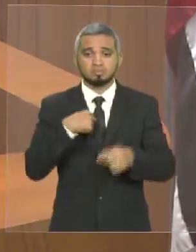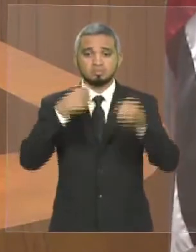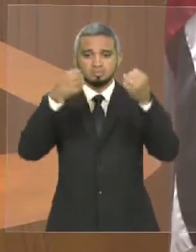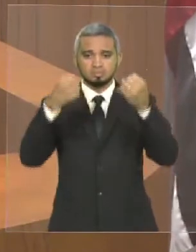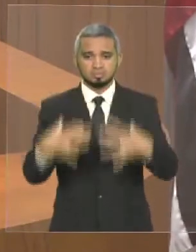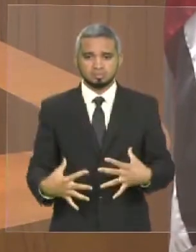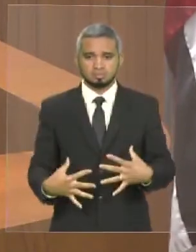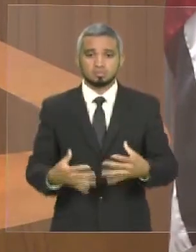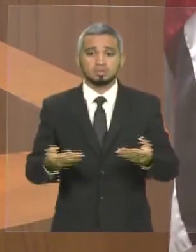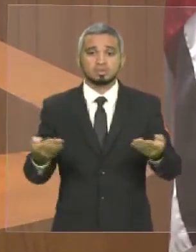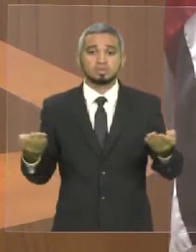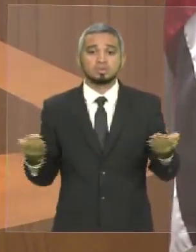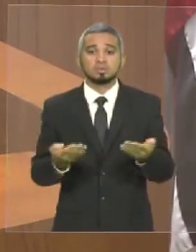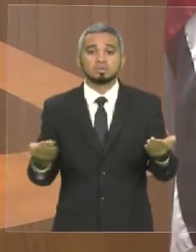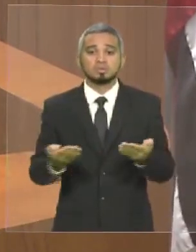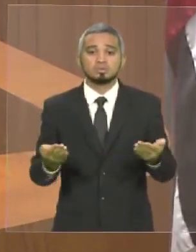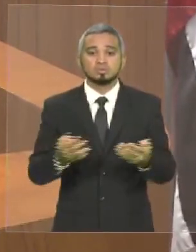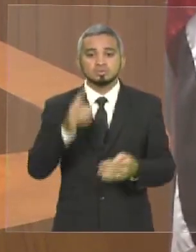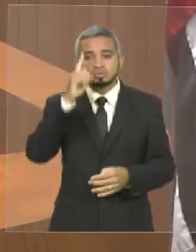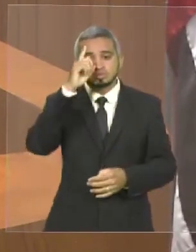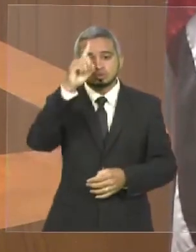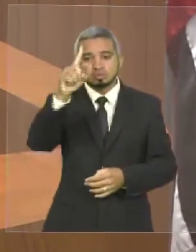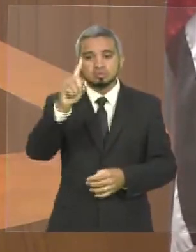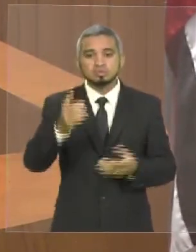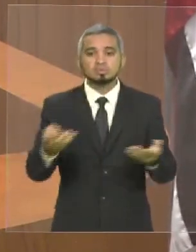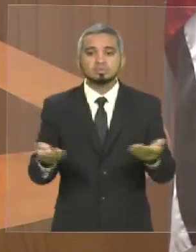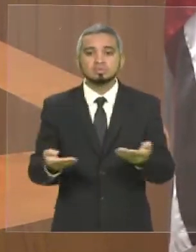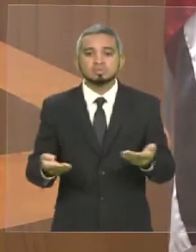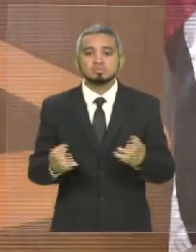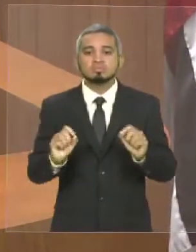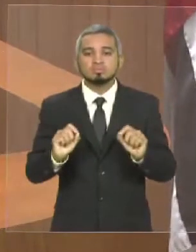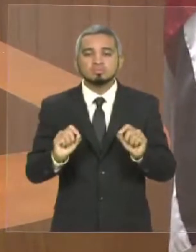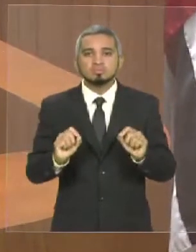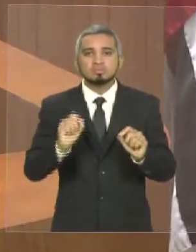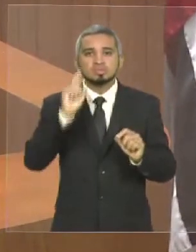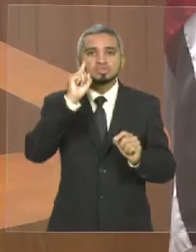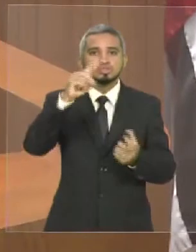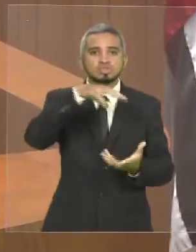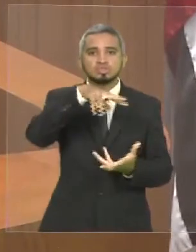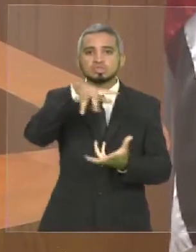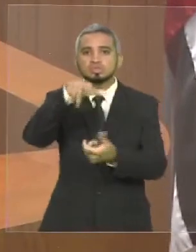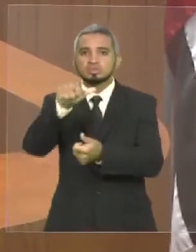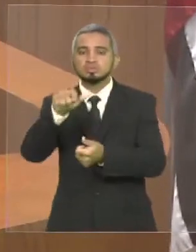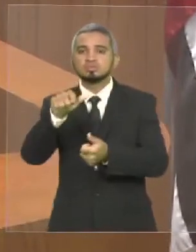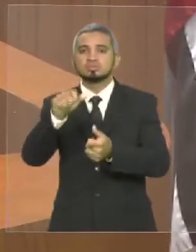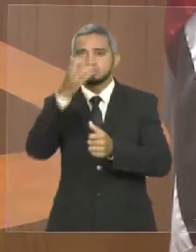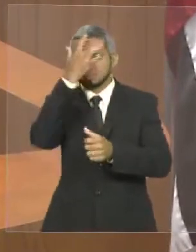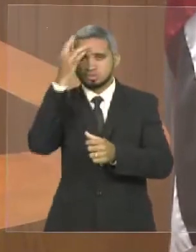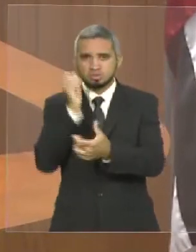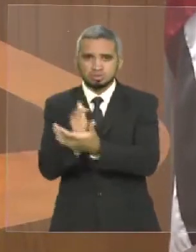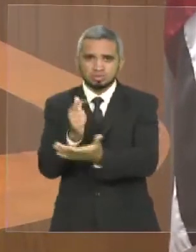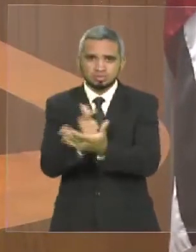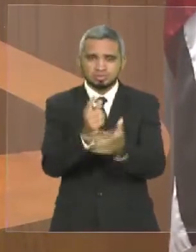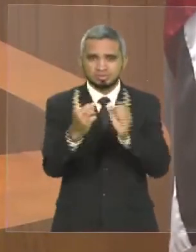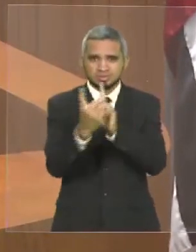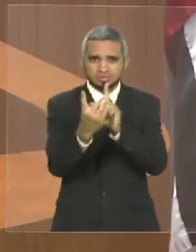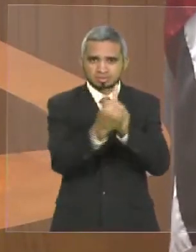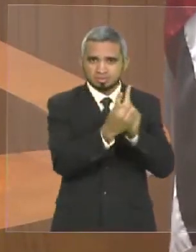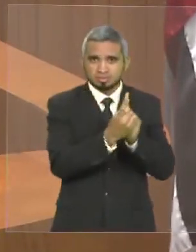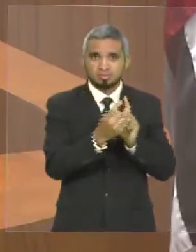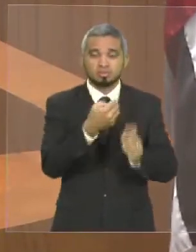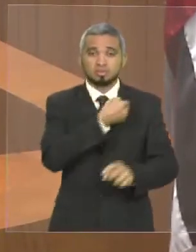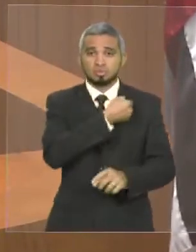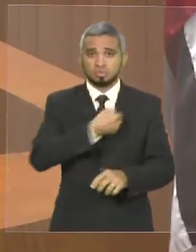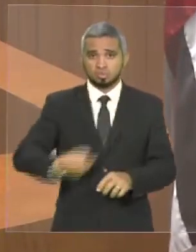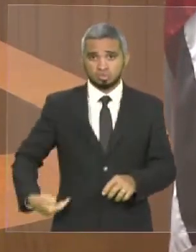hoje, exatamente no dia de hoje, onde se comemora o Dia Internacional do Consumidor, o governo dá de presente meter a